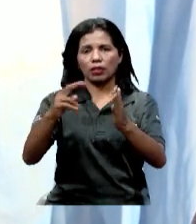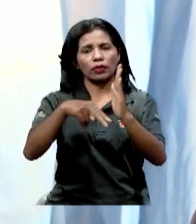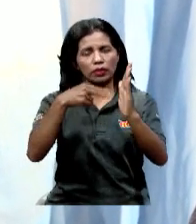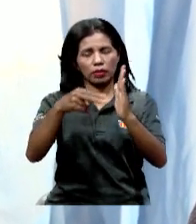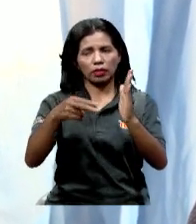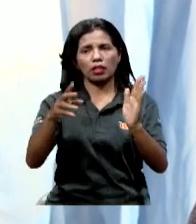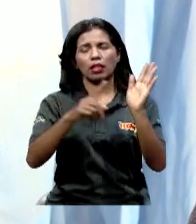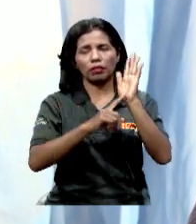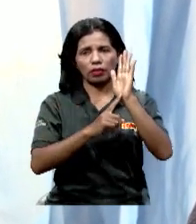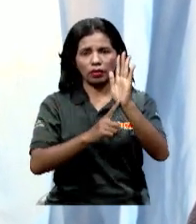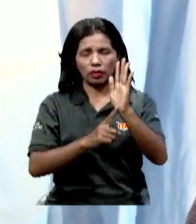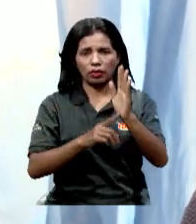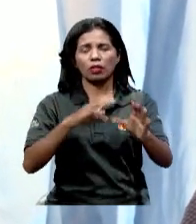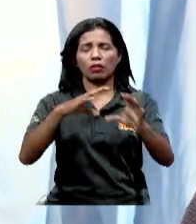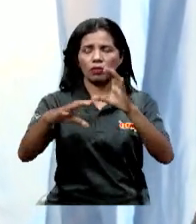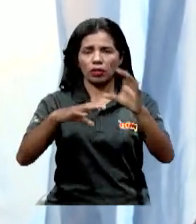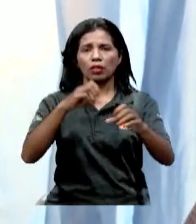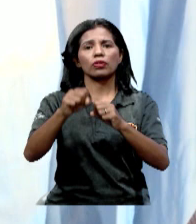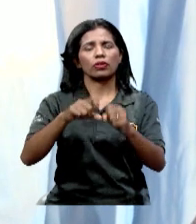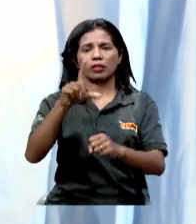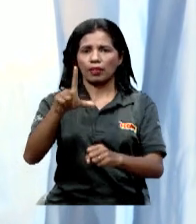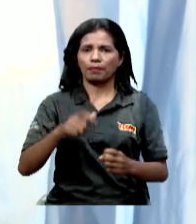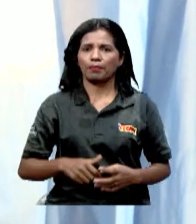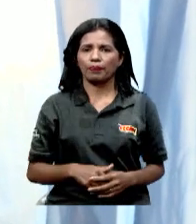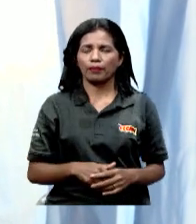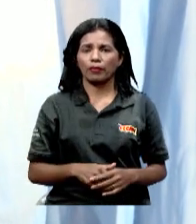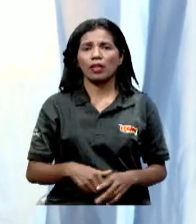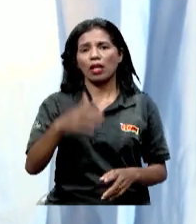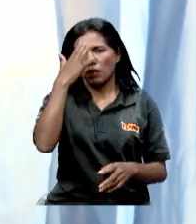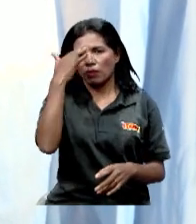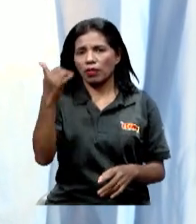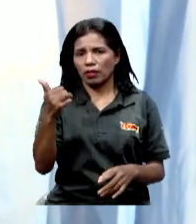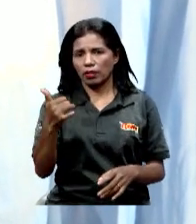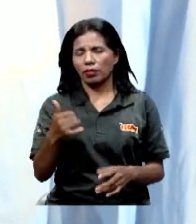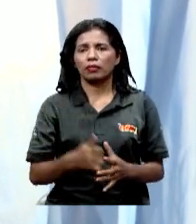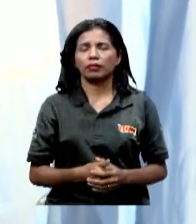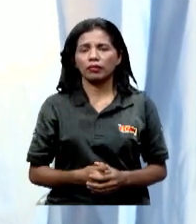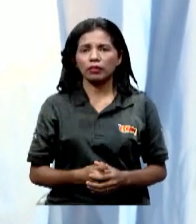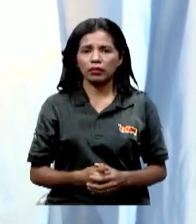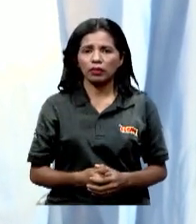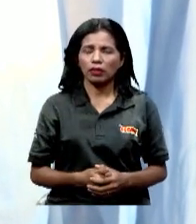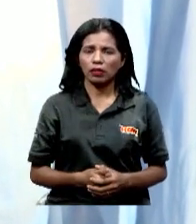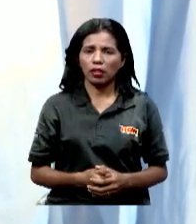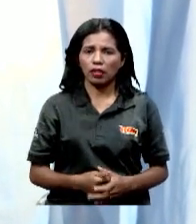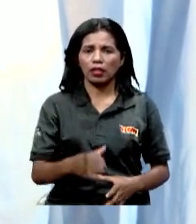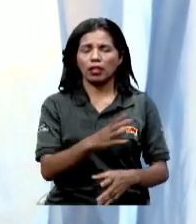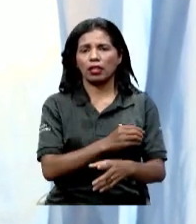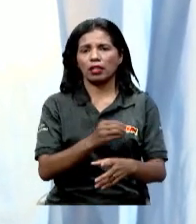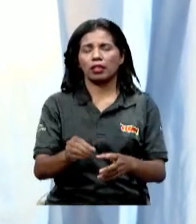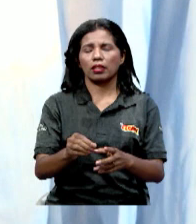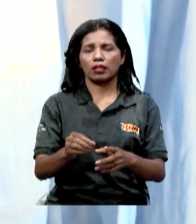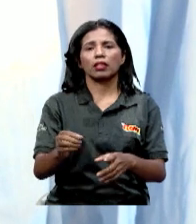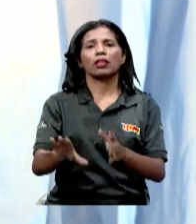e a meios comunicação social. Tambasan tamba teoria nebe hetan